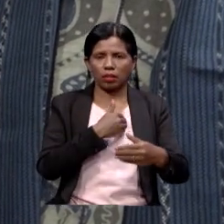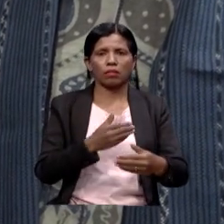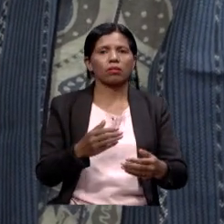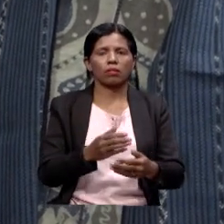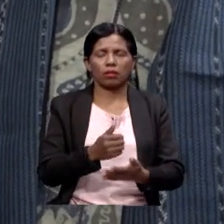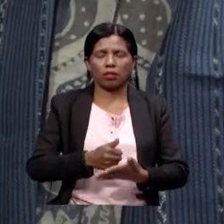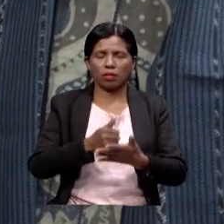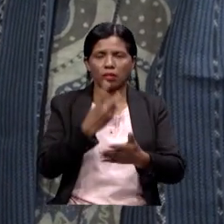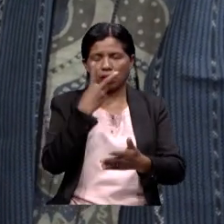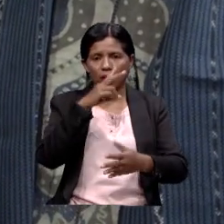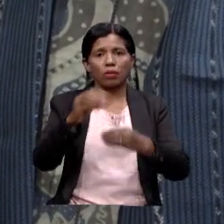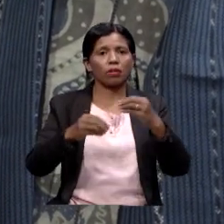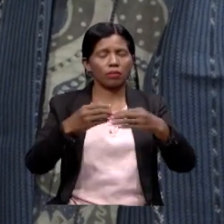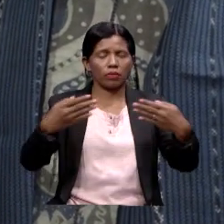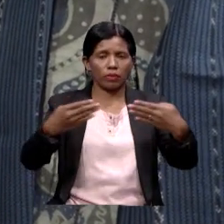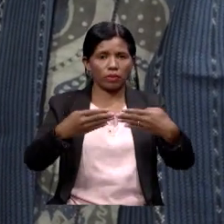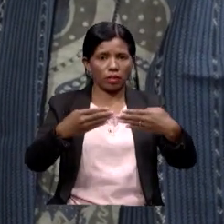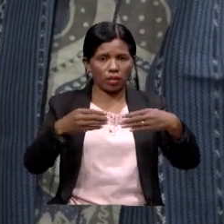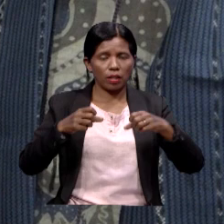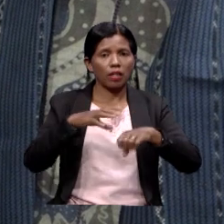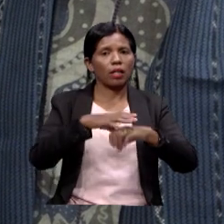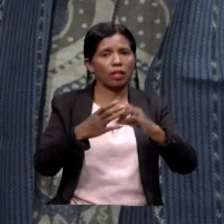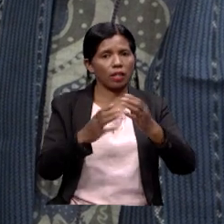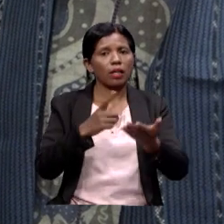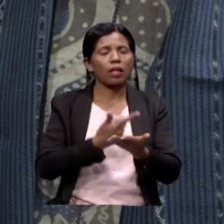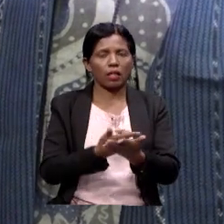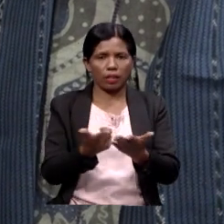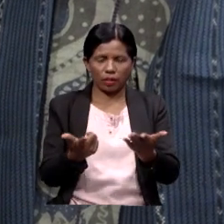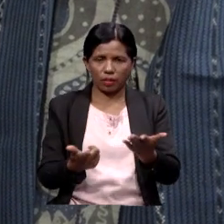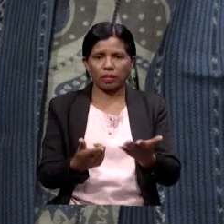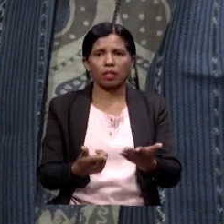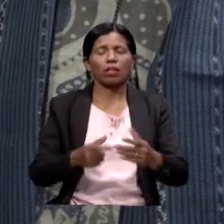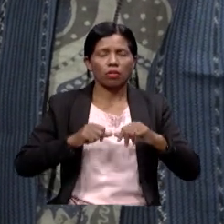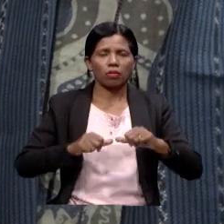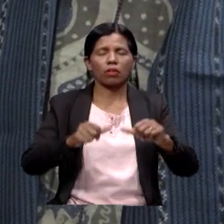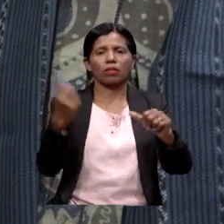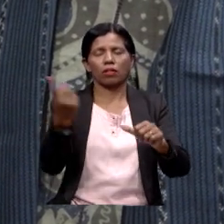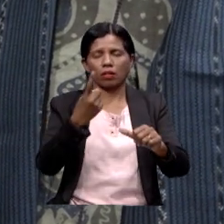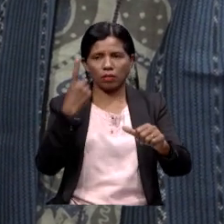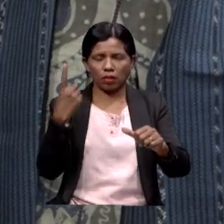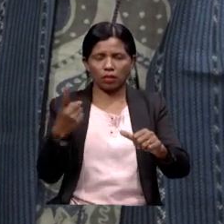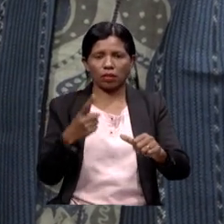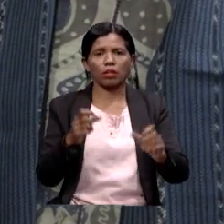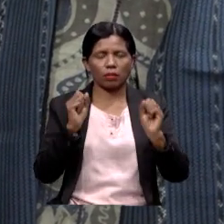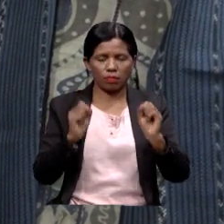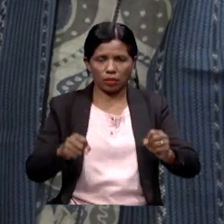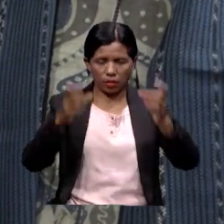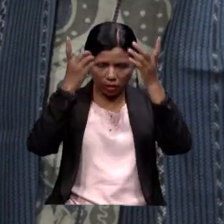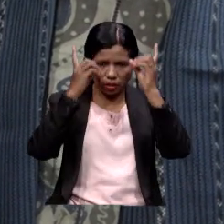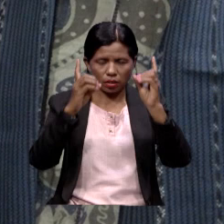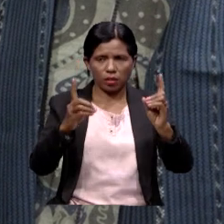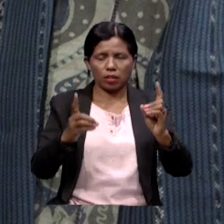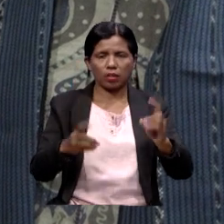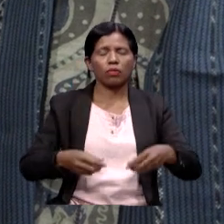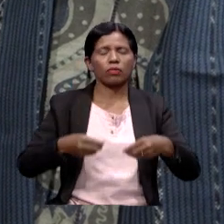nia fronteira rainian tamané o se parte rua continua na fatem manifesta prontidão commitmento